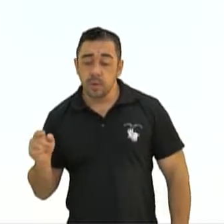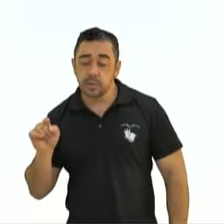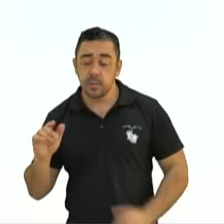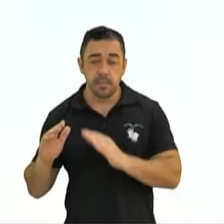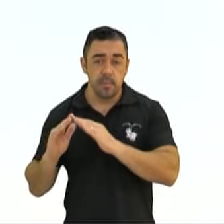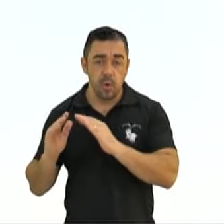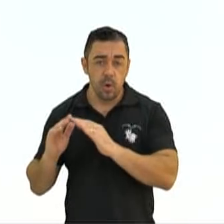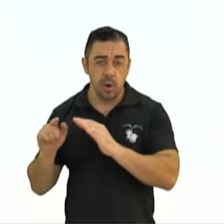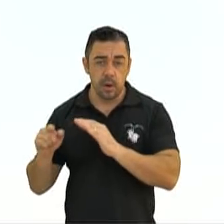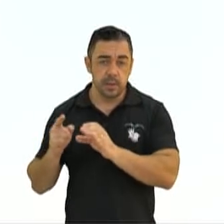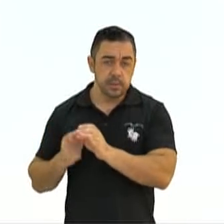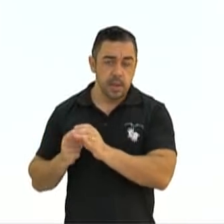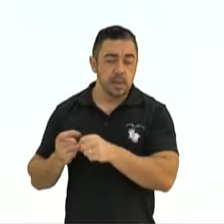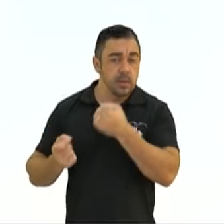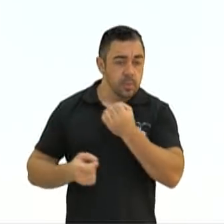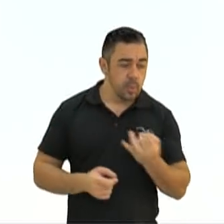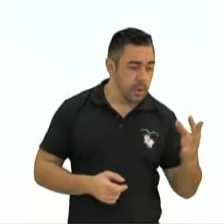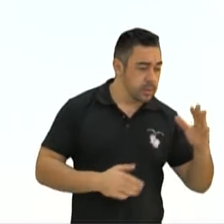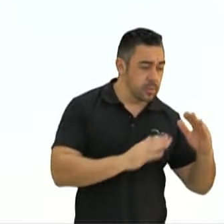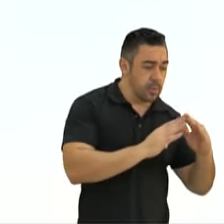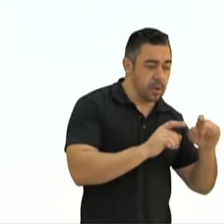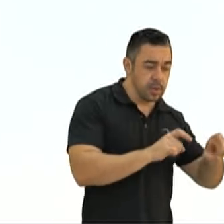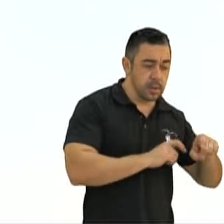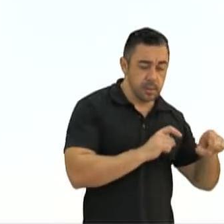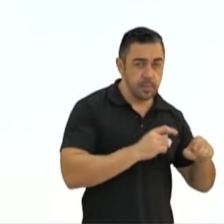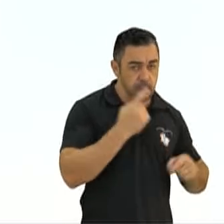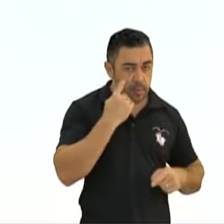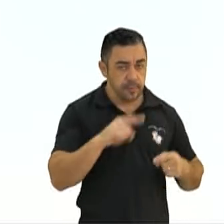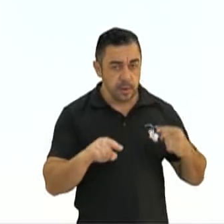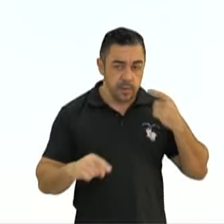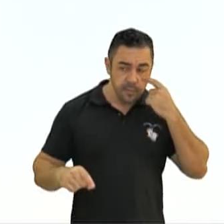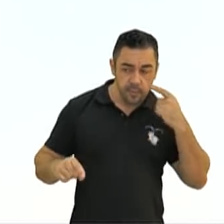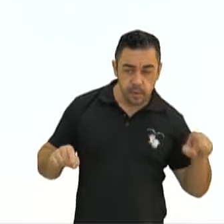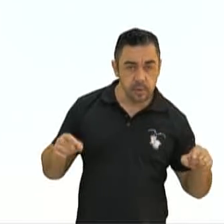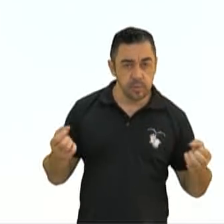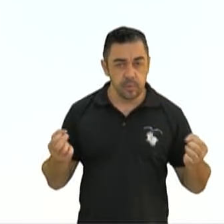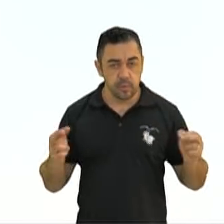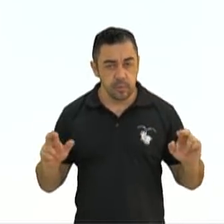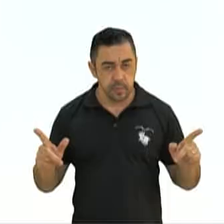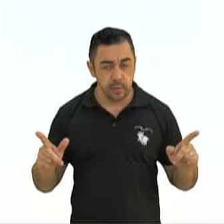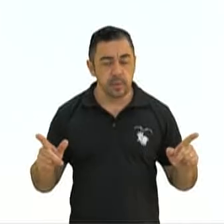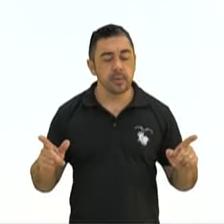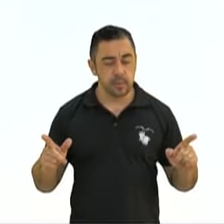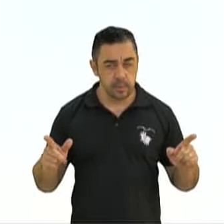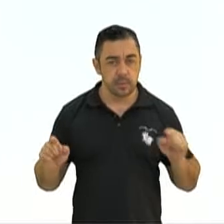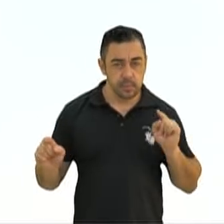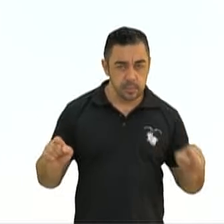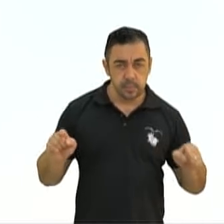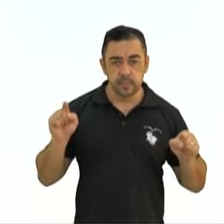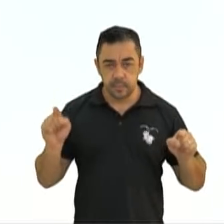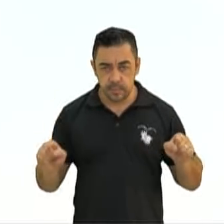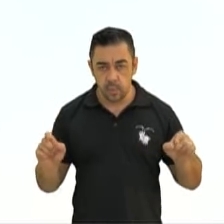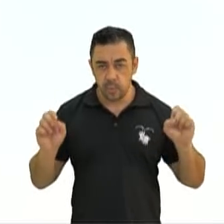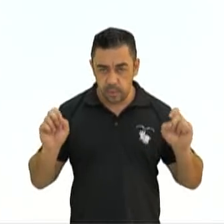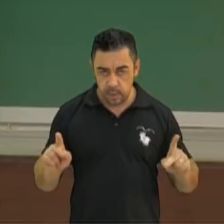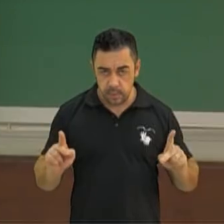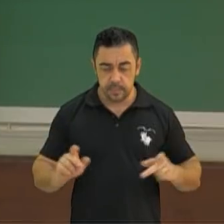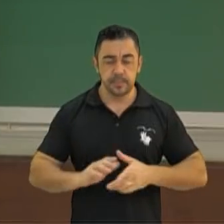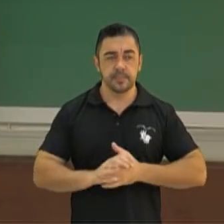moram naquele local ou com a quantidade da população de cada espaço,